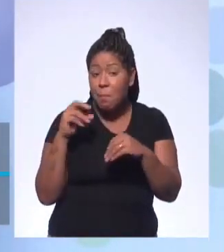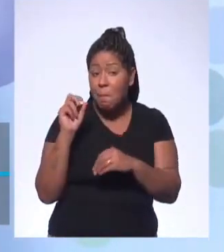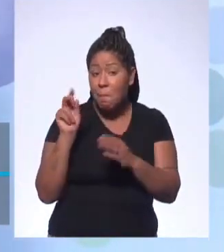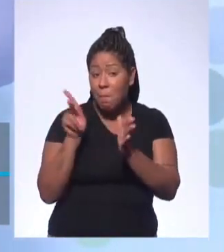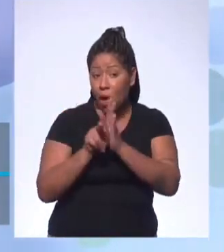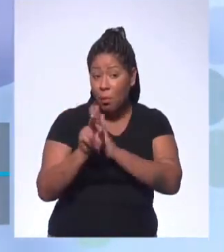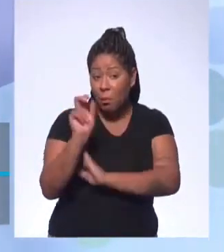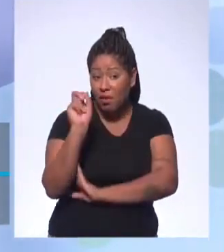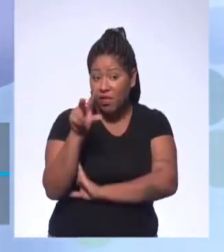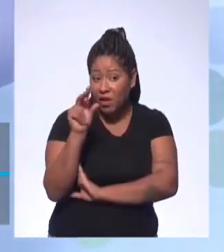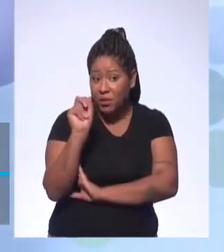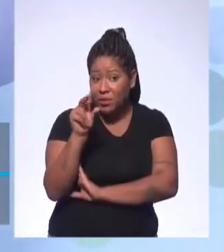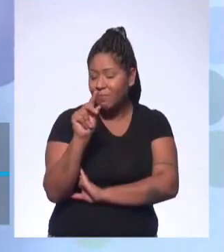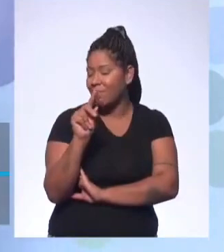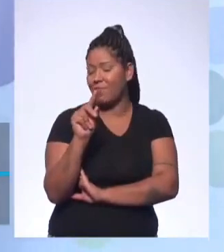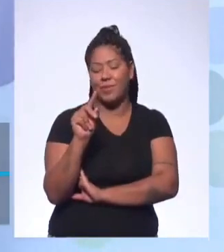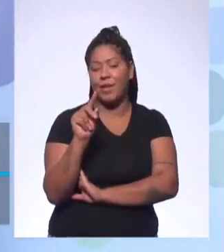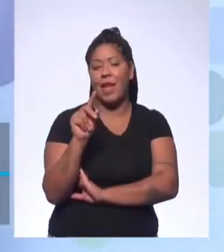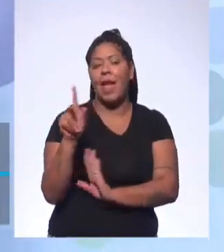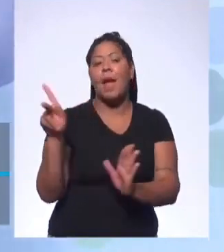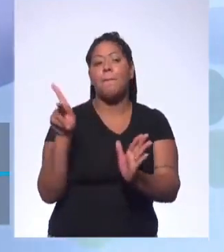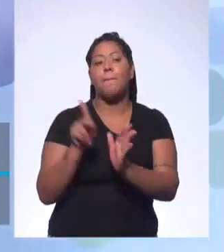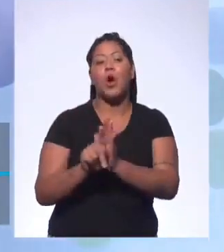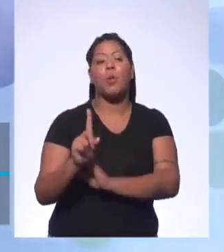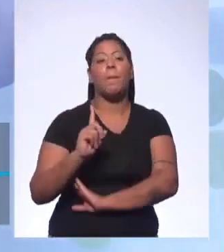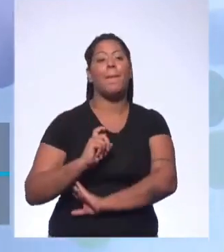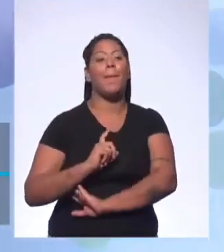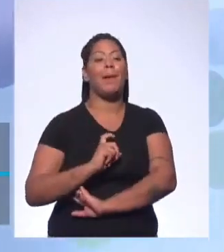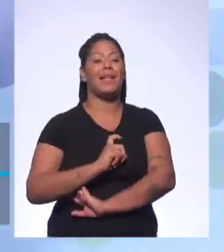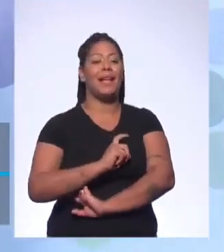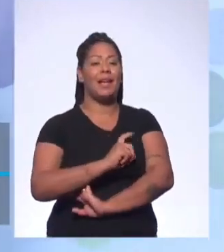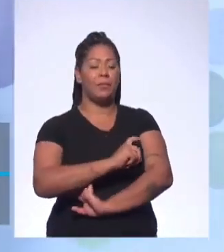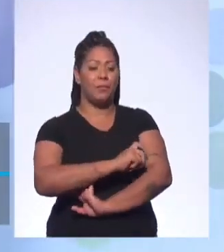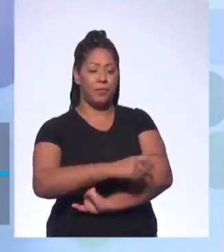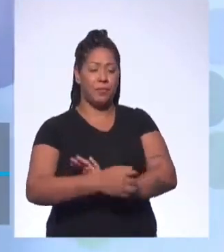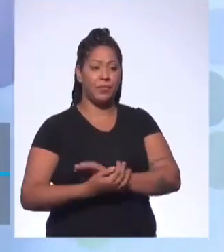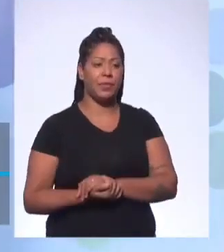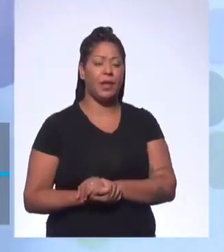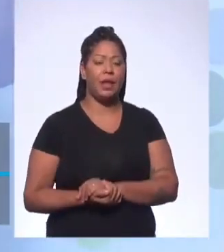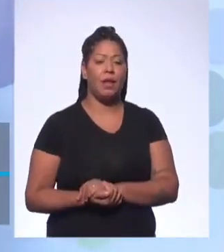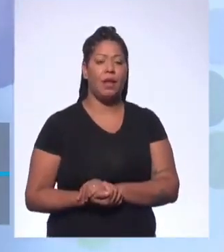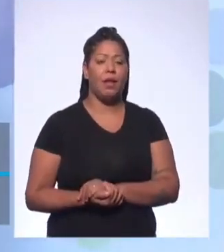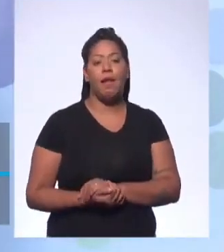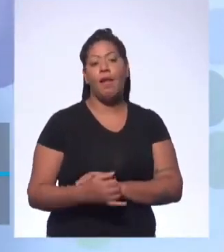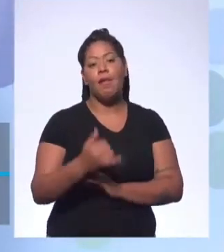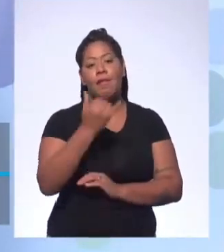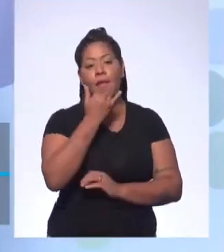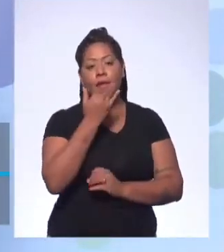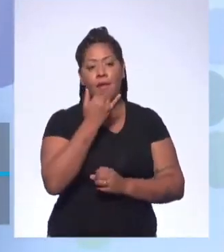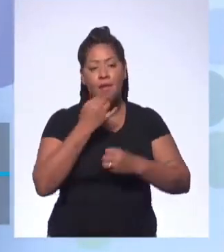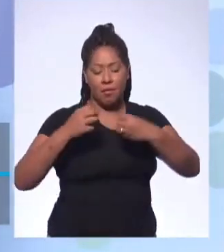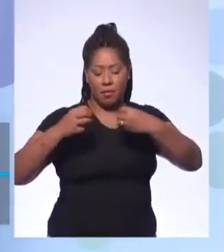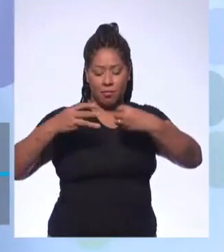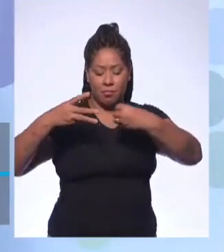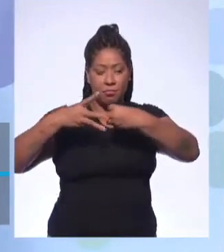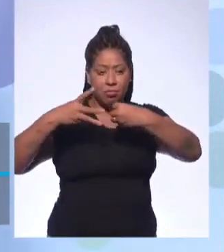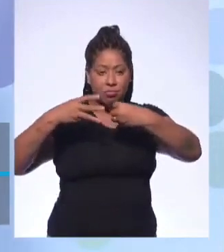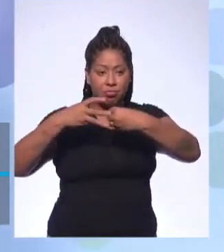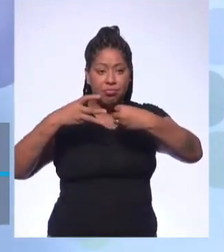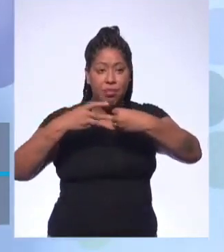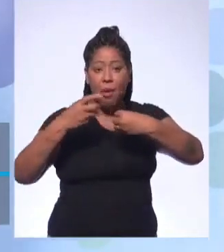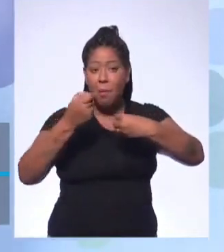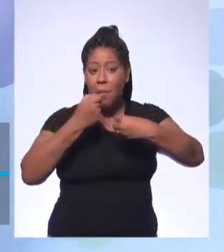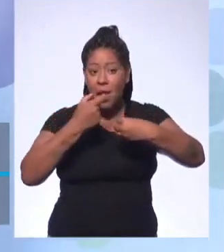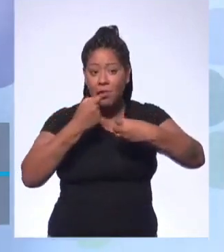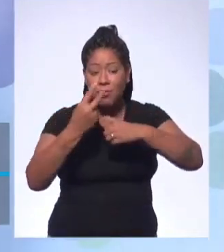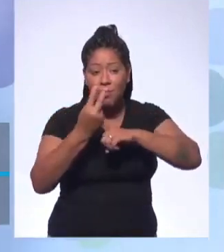agem em bactérias. Inclusive, você lê a bula lá, está falando, ataca a parede celular do agente causador. O vírus não